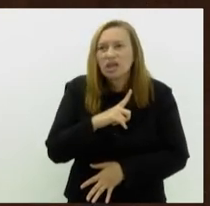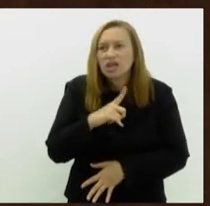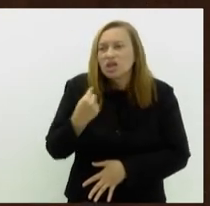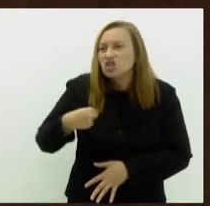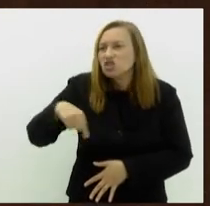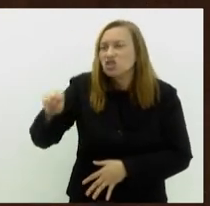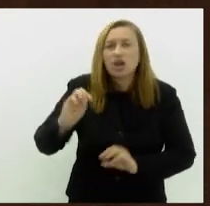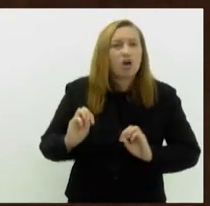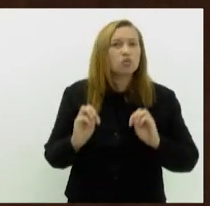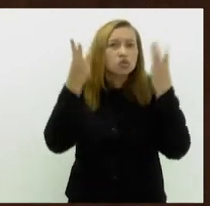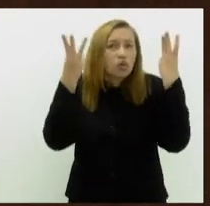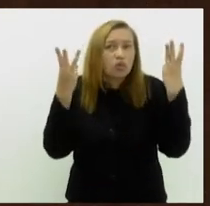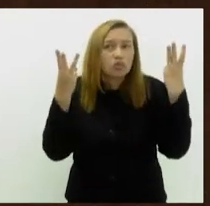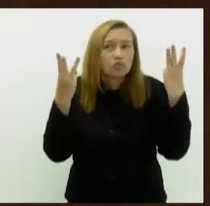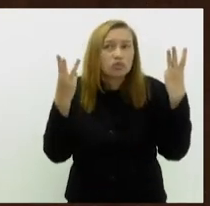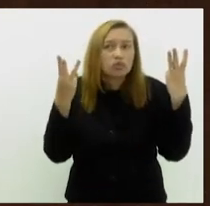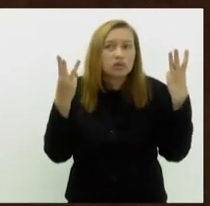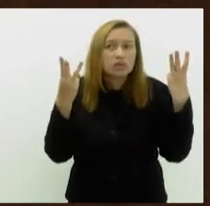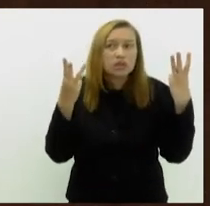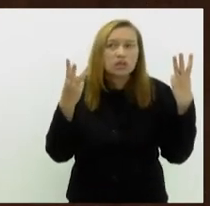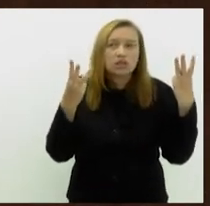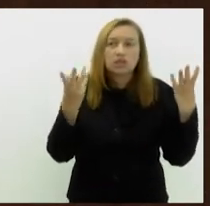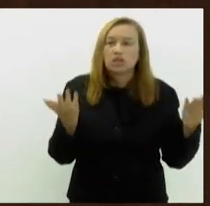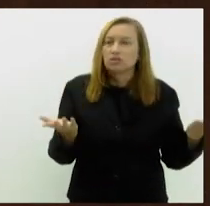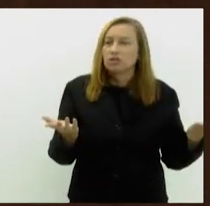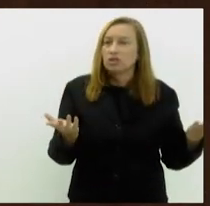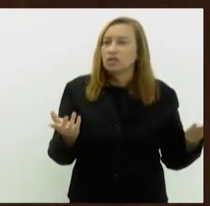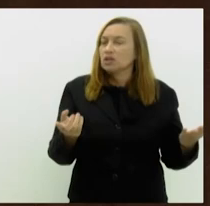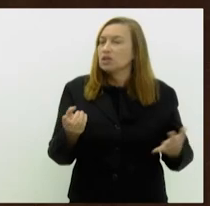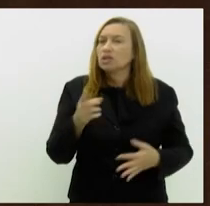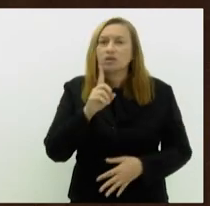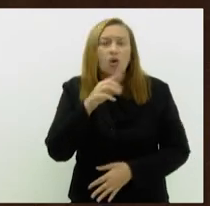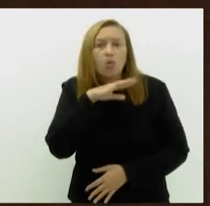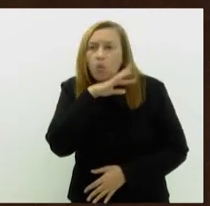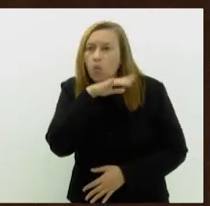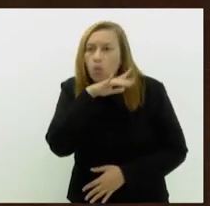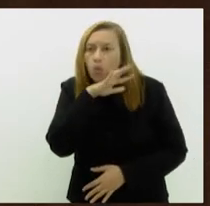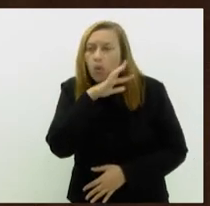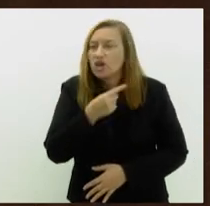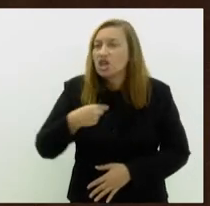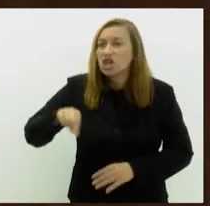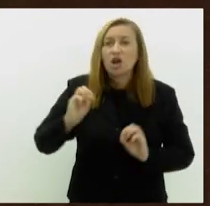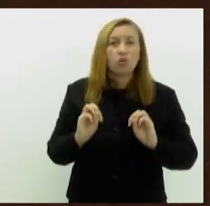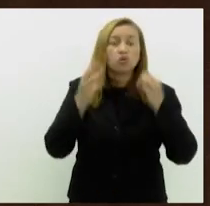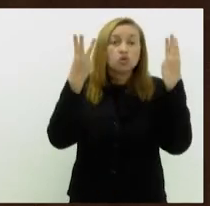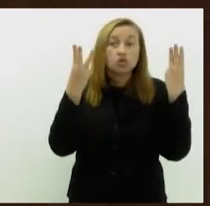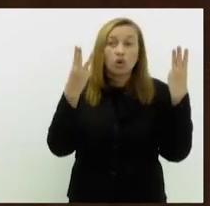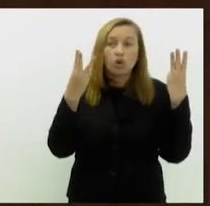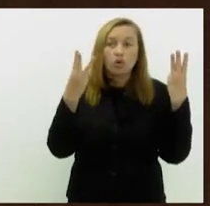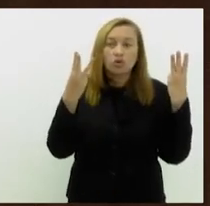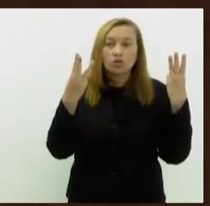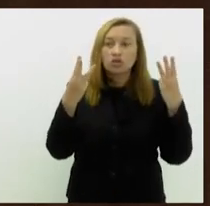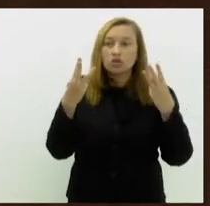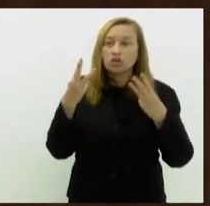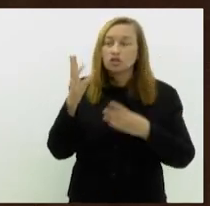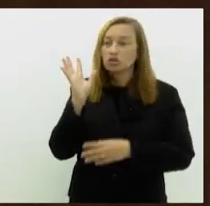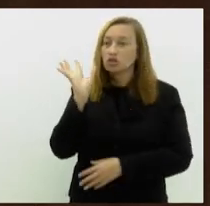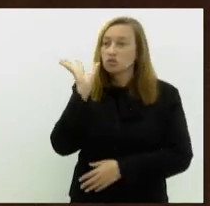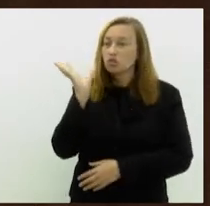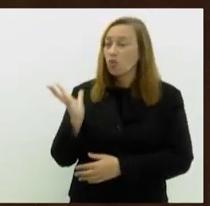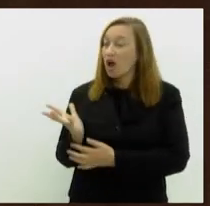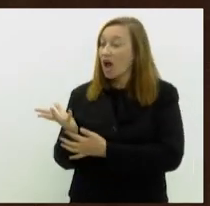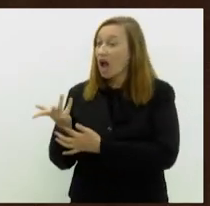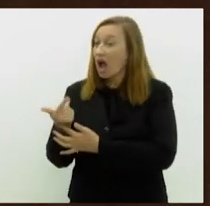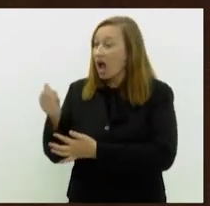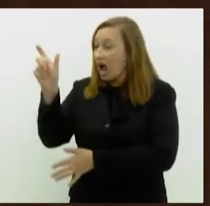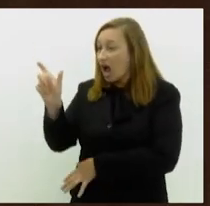irem a um show. Não deve ser uma coisa ruim ir a um show de uma artista que